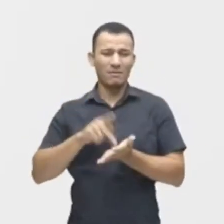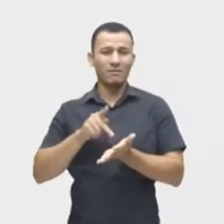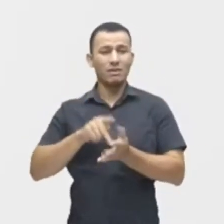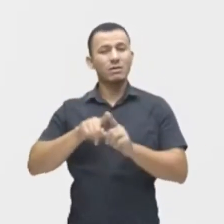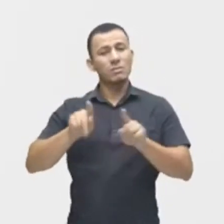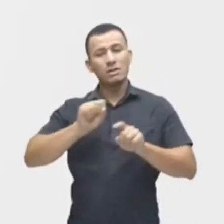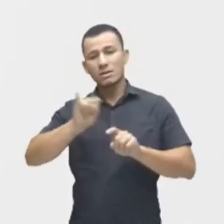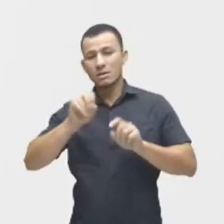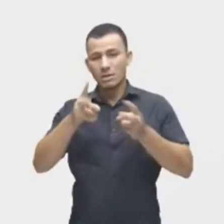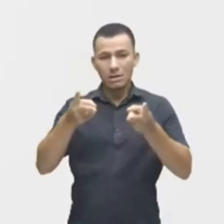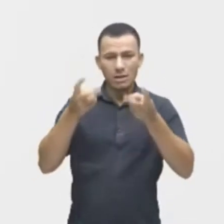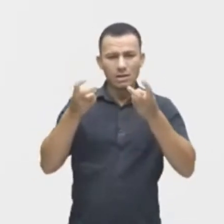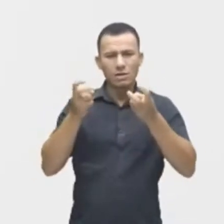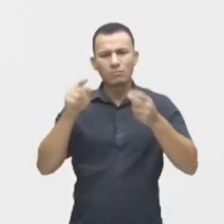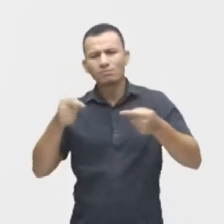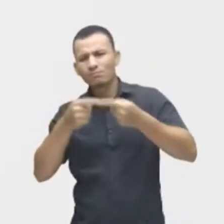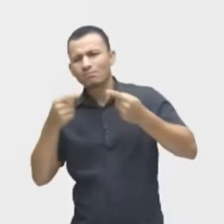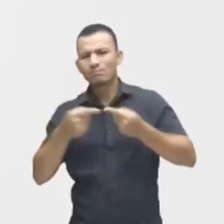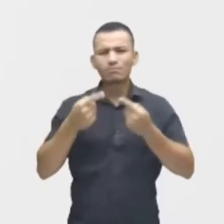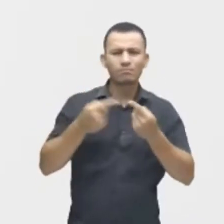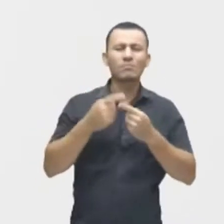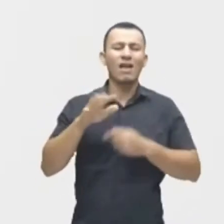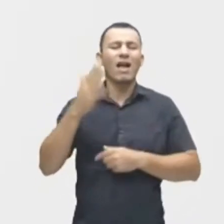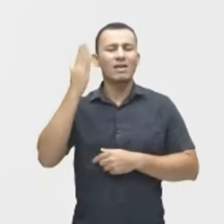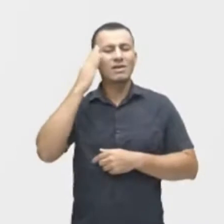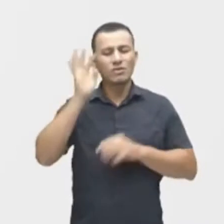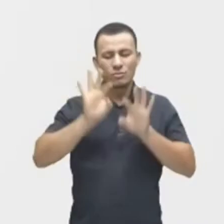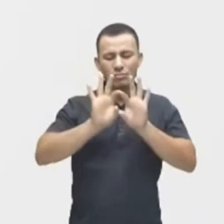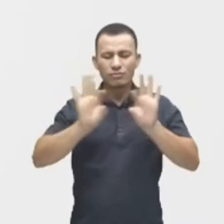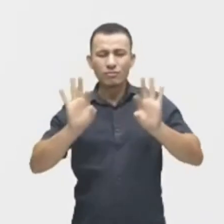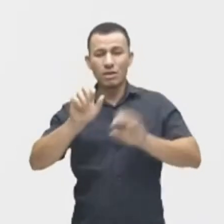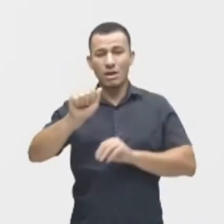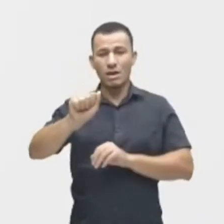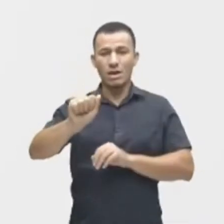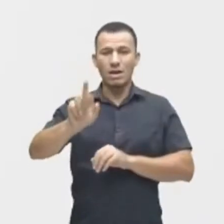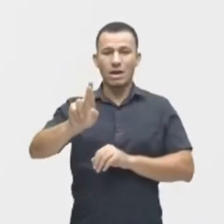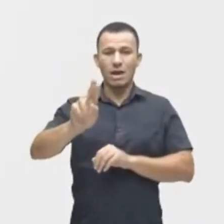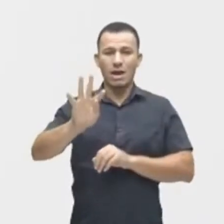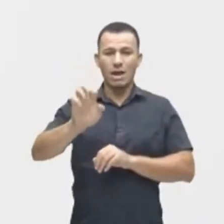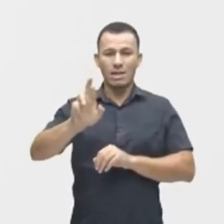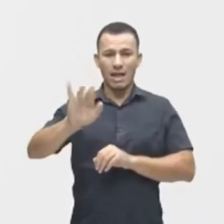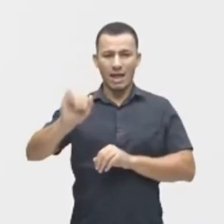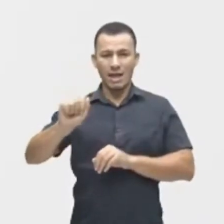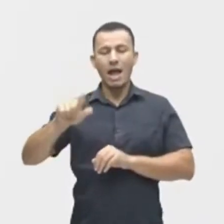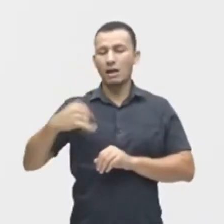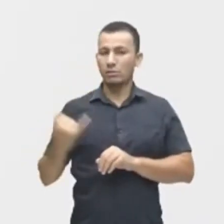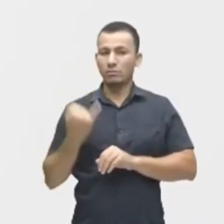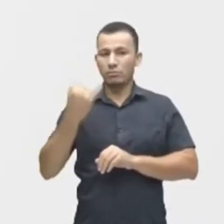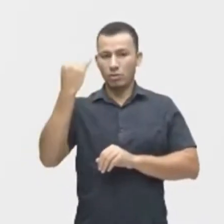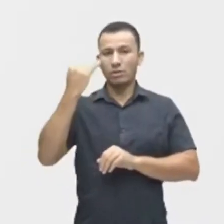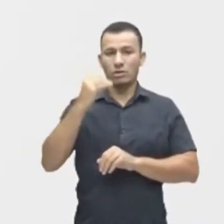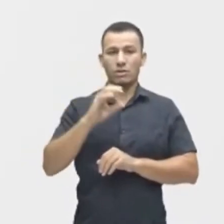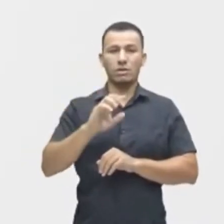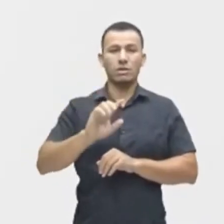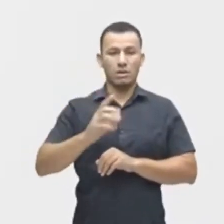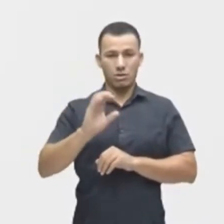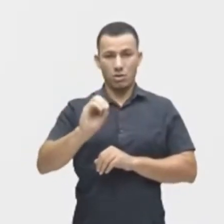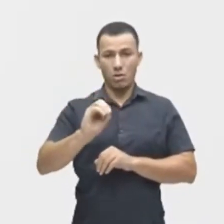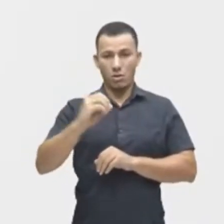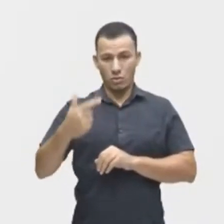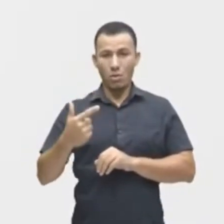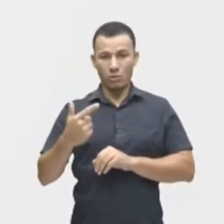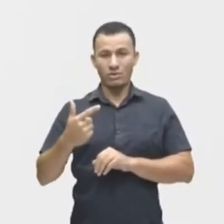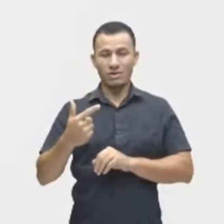nós vamos entender que as artérias, elas são ricas em oxigênio, e a artéria pulmonar,